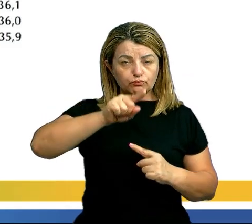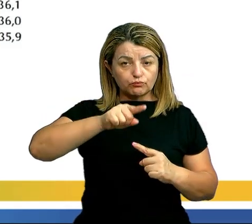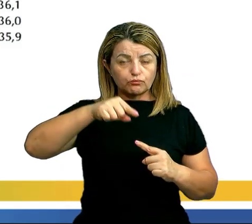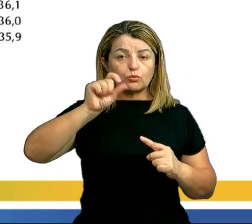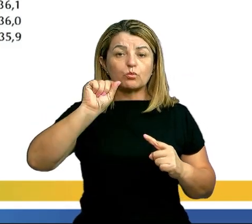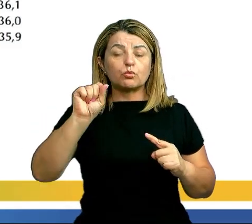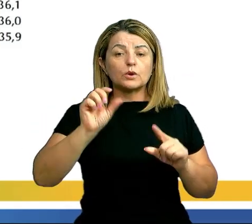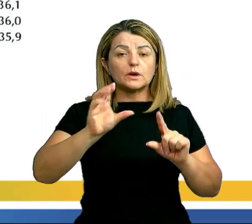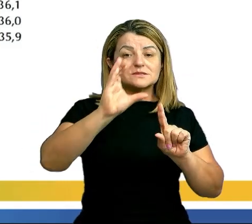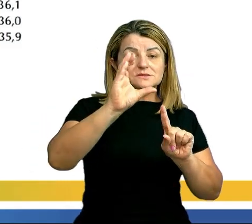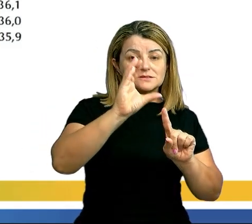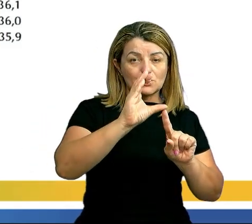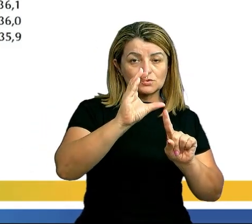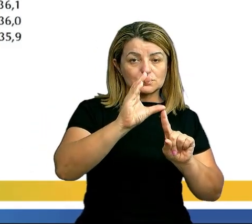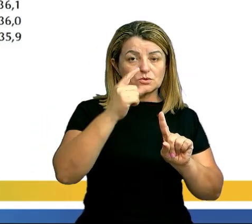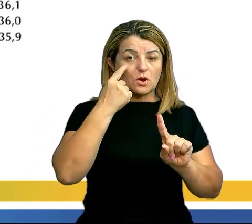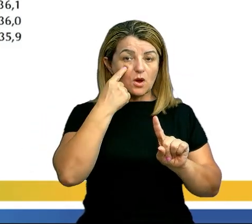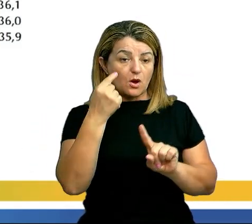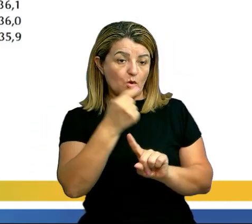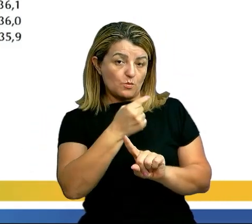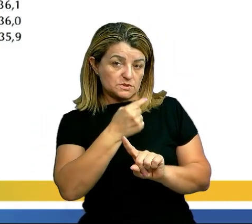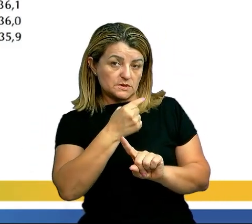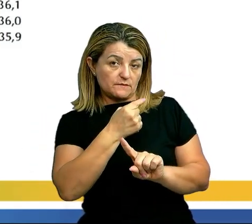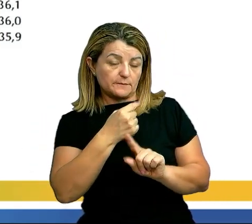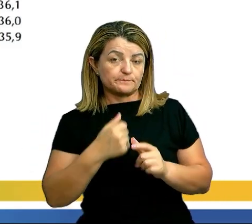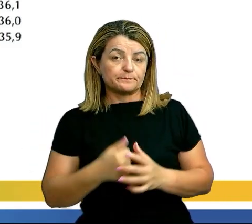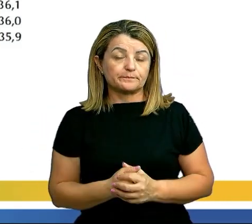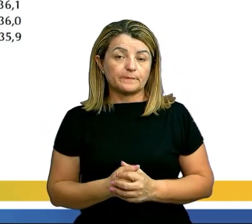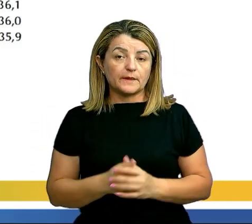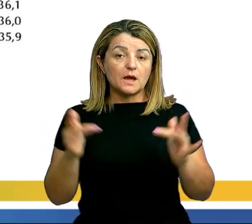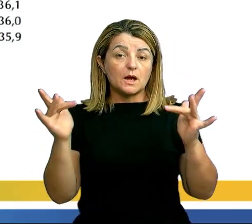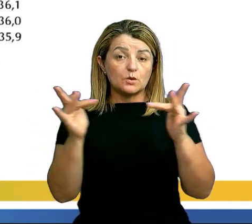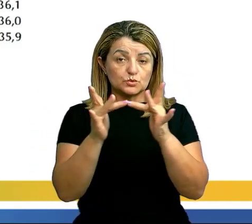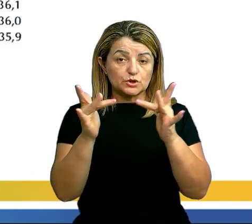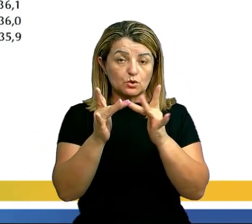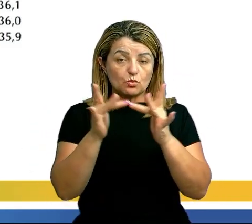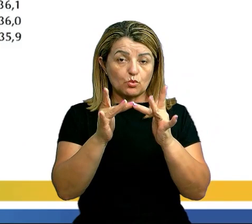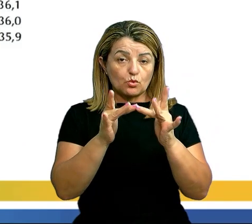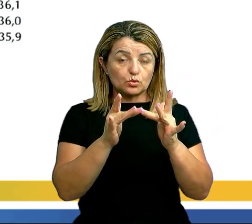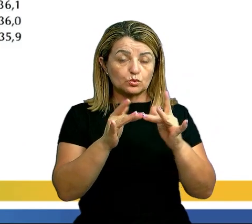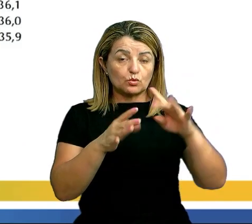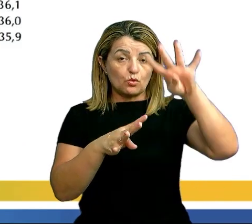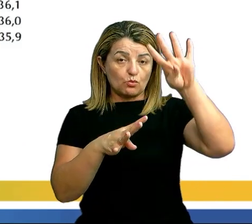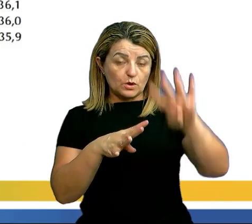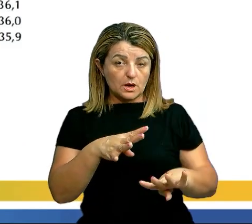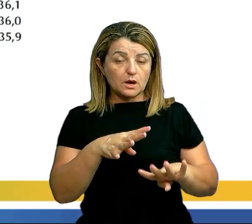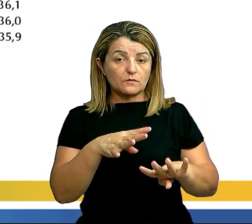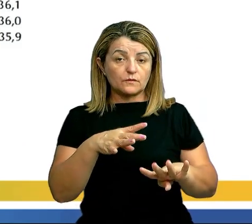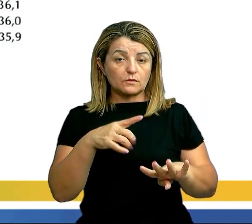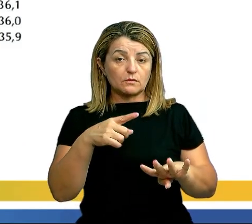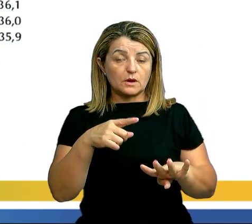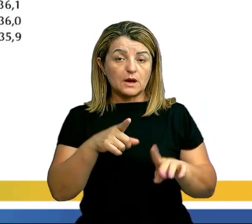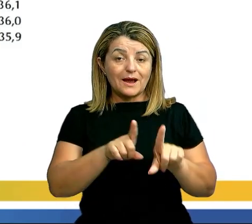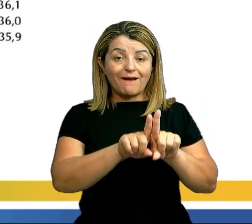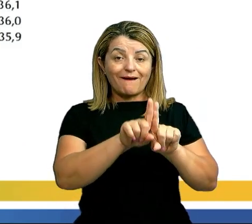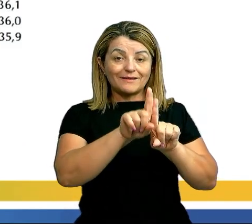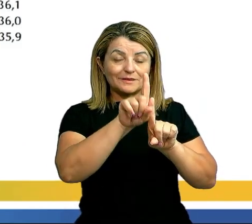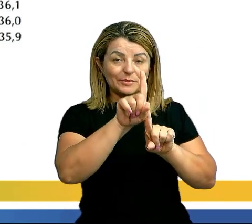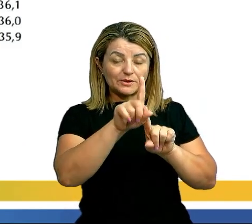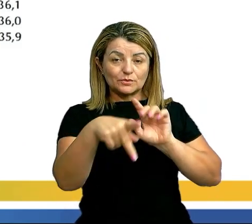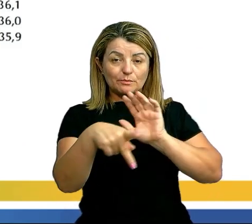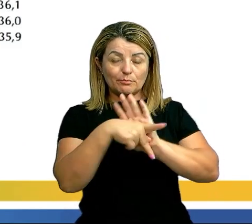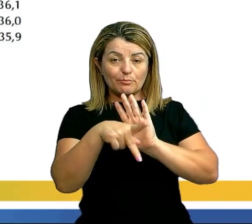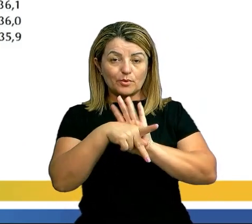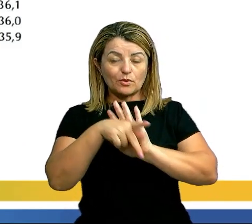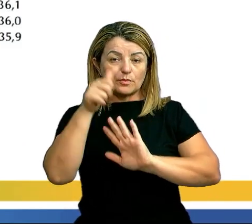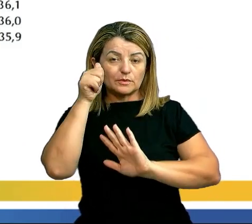pode observar na alternativa. Então, de acordo com o gráfico, aqui a gente pode observar que a temperatura basal da paciente, ou